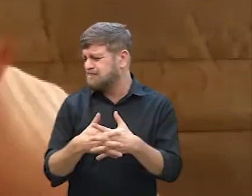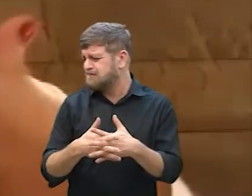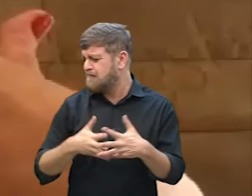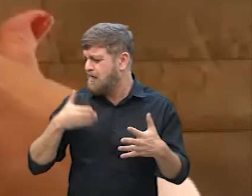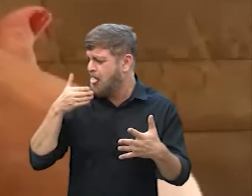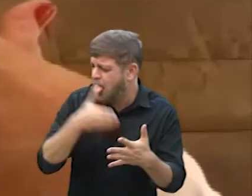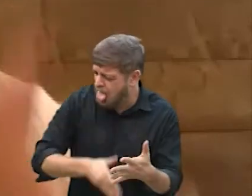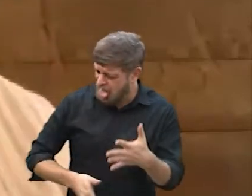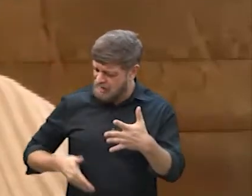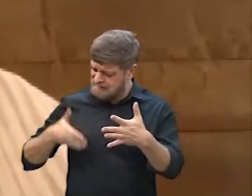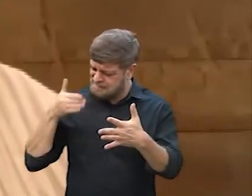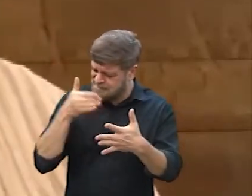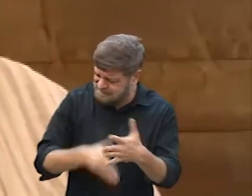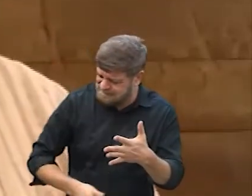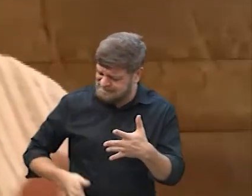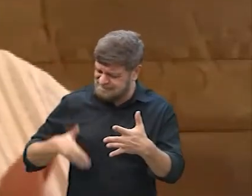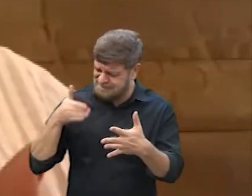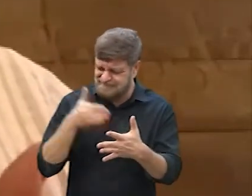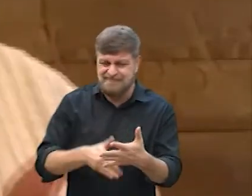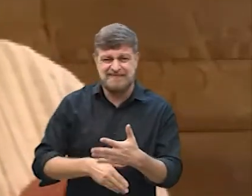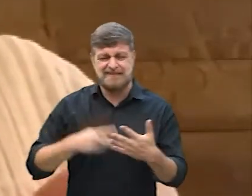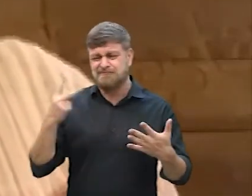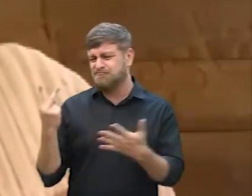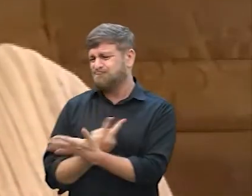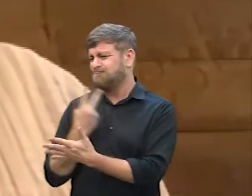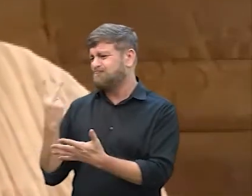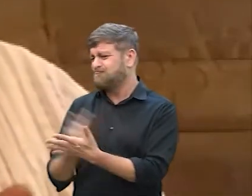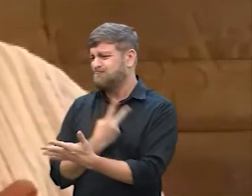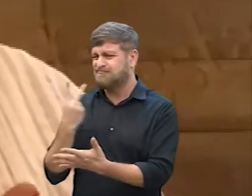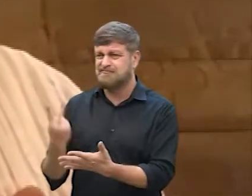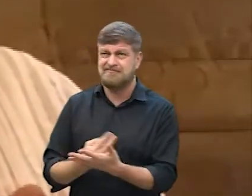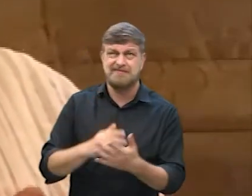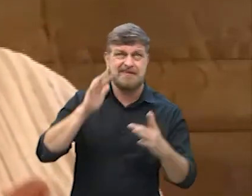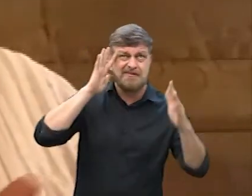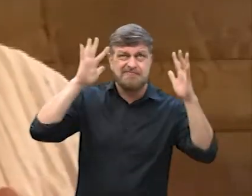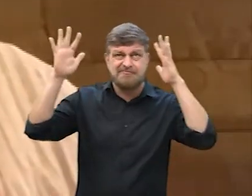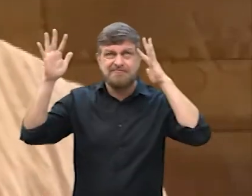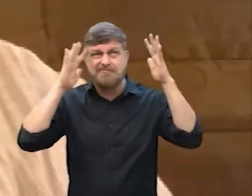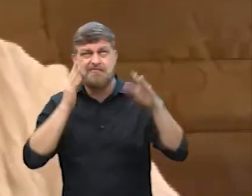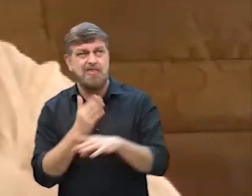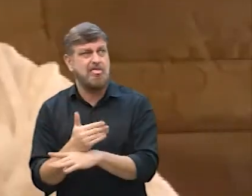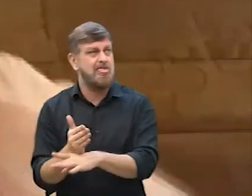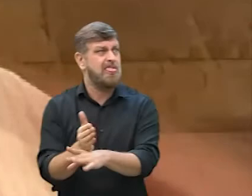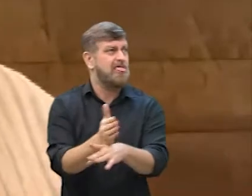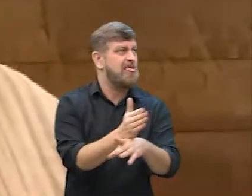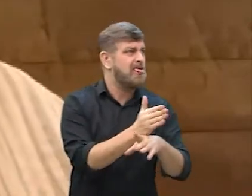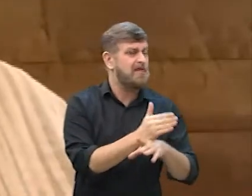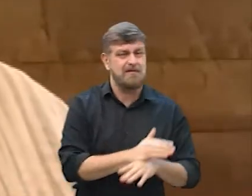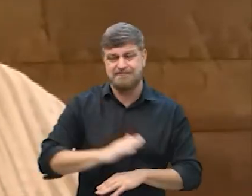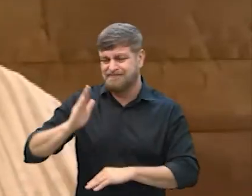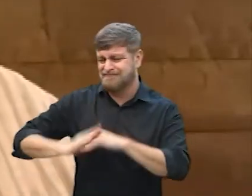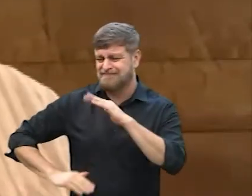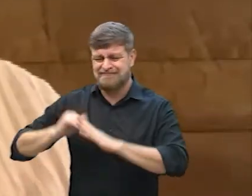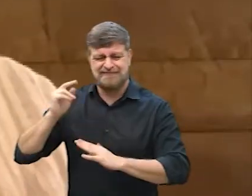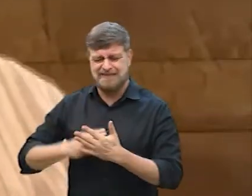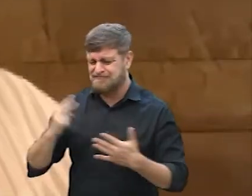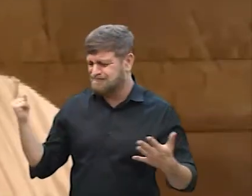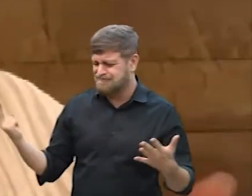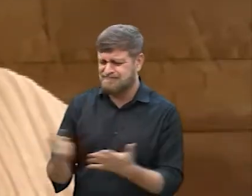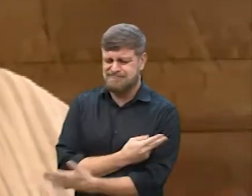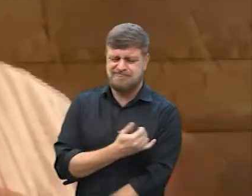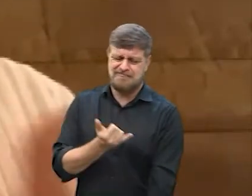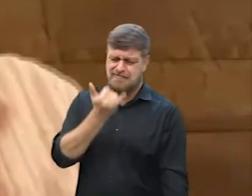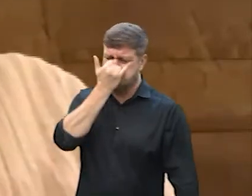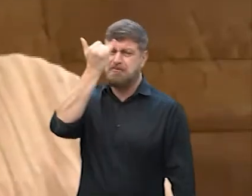tempo e bate cabeça e toma iniciativas completamente equivocadas, e